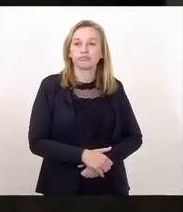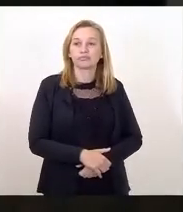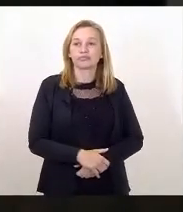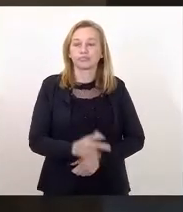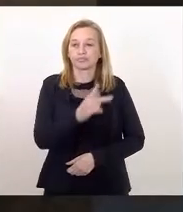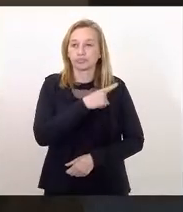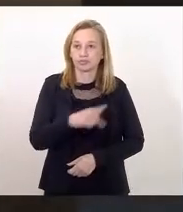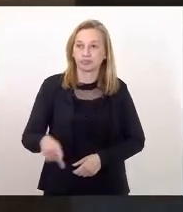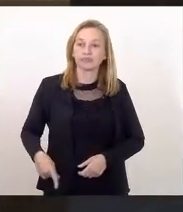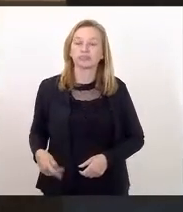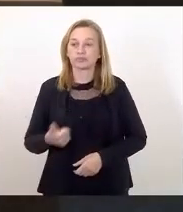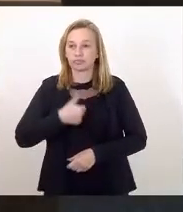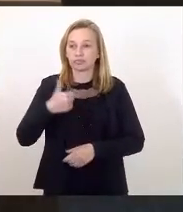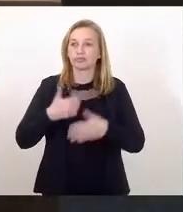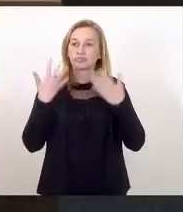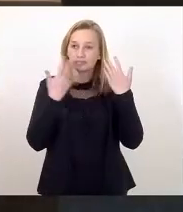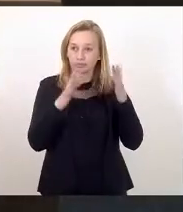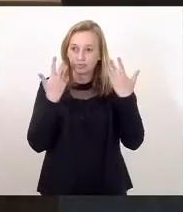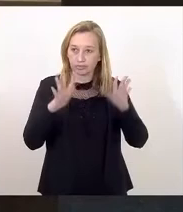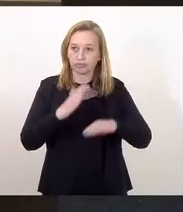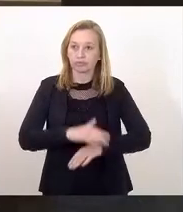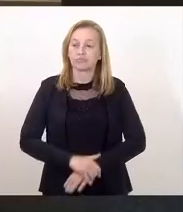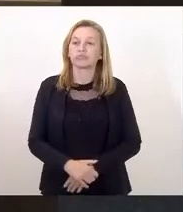Presidente, primeiro parabéns pelo projeto.